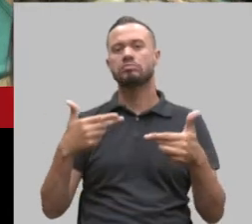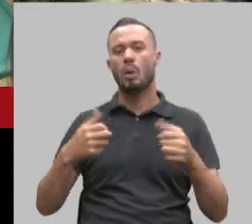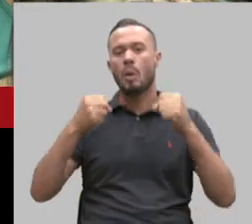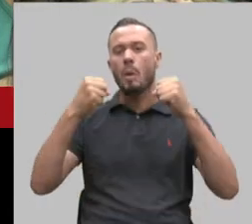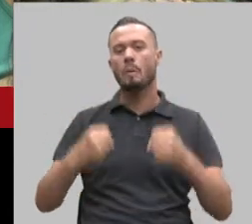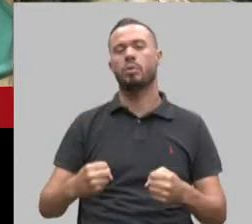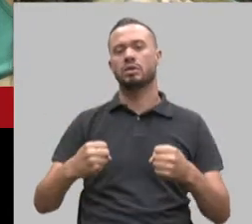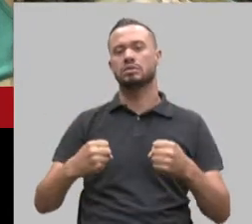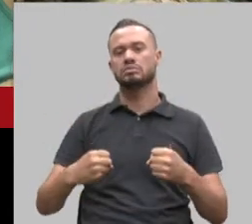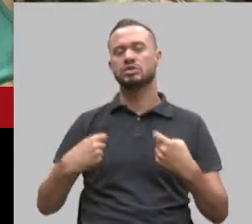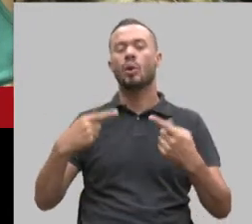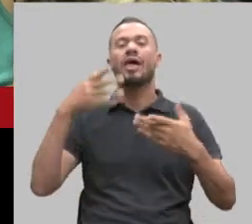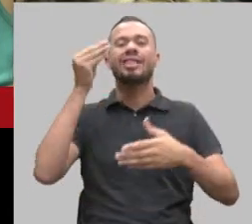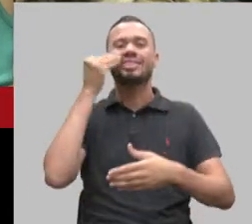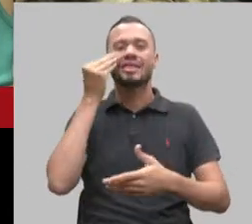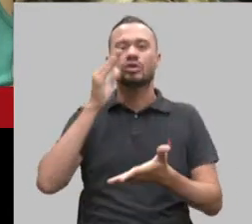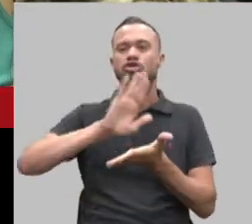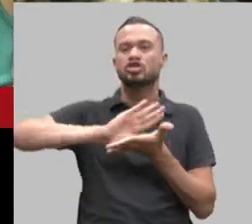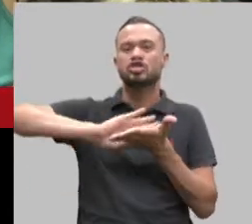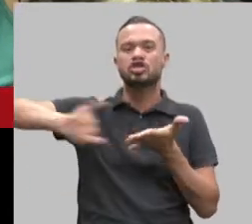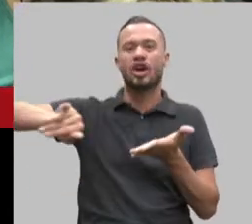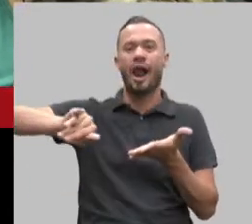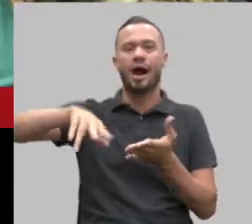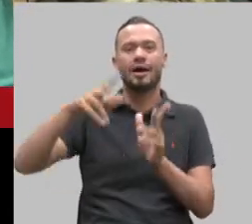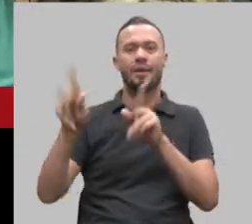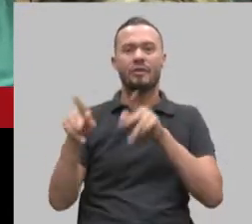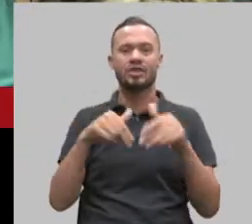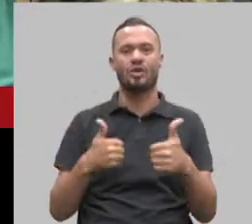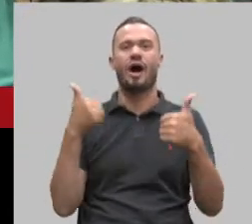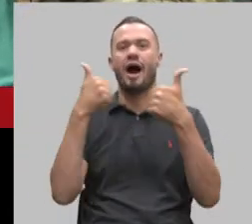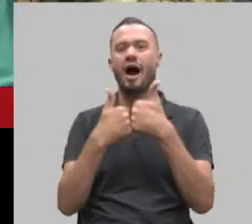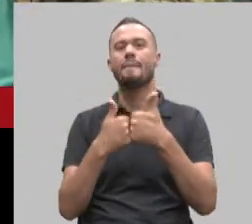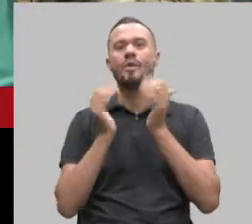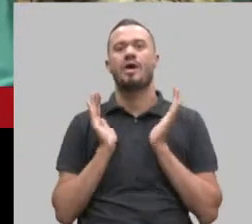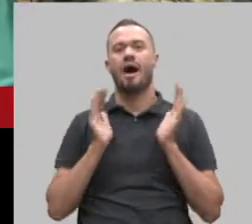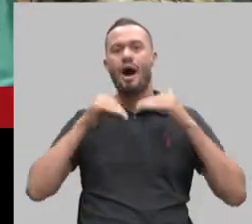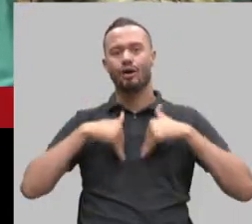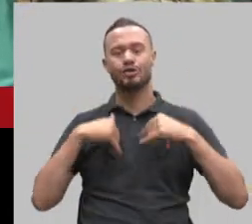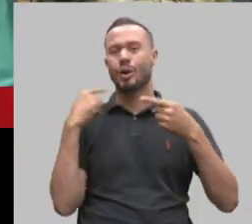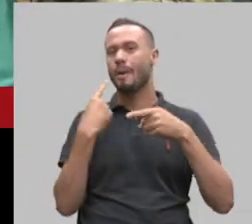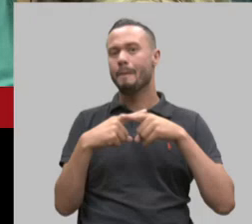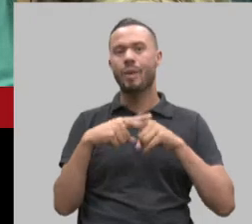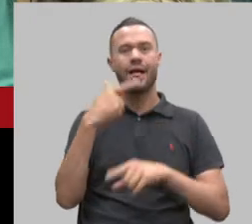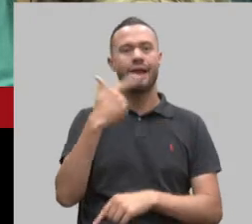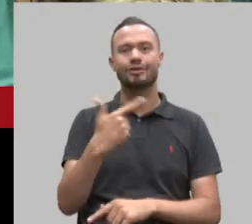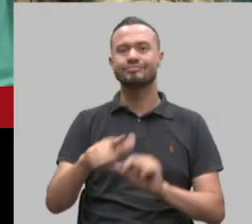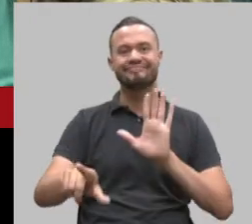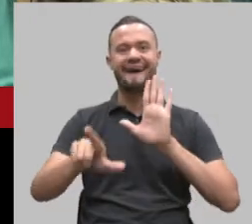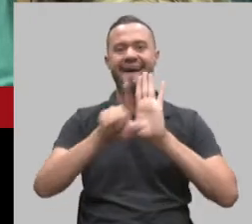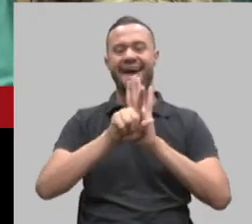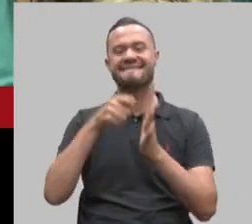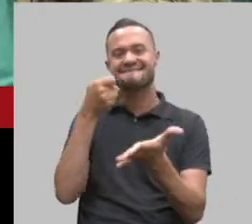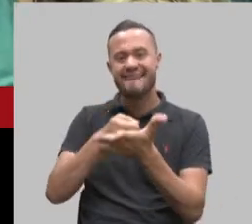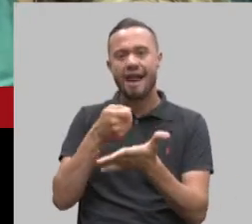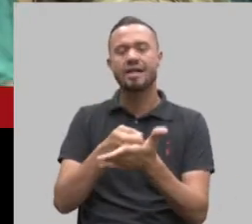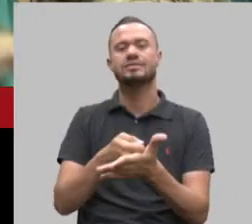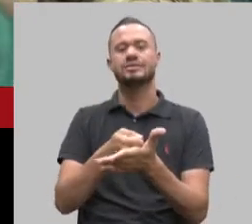tentaram simplesmente tirar os professores de apoio dos autistas porque segundo eles não existia lei que garantisse